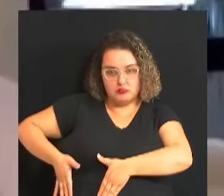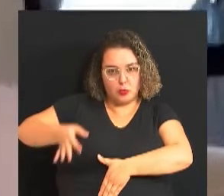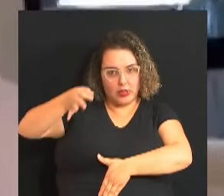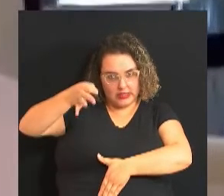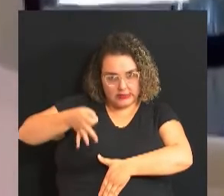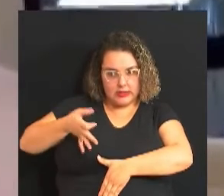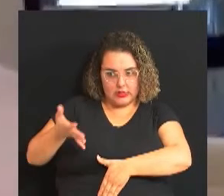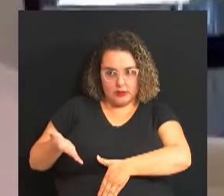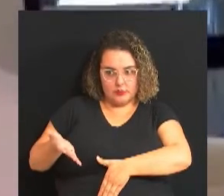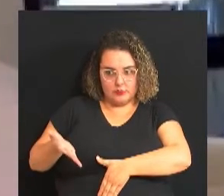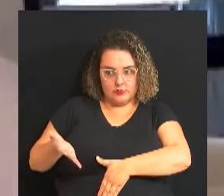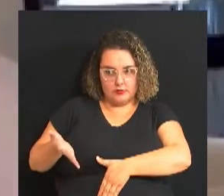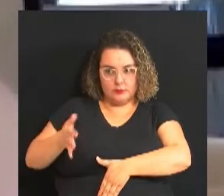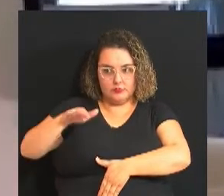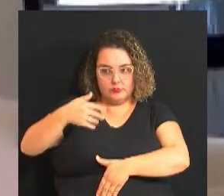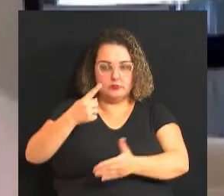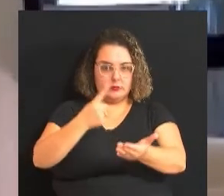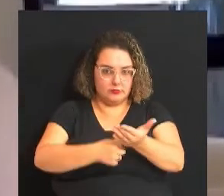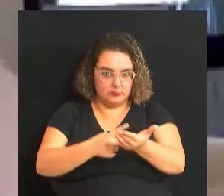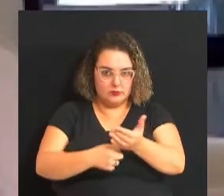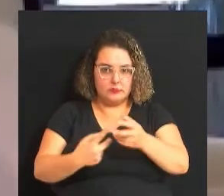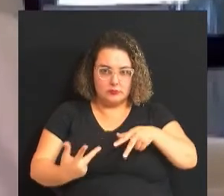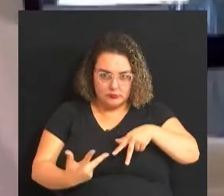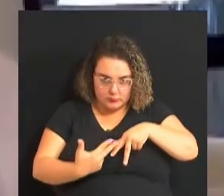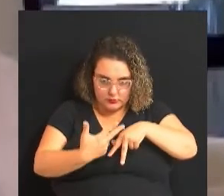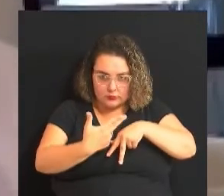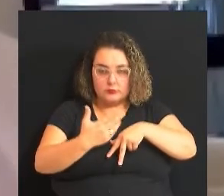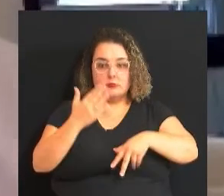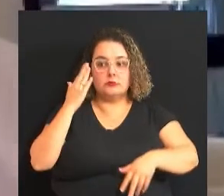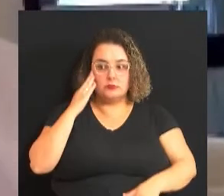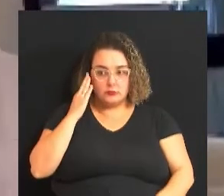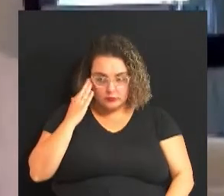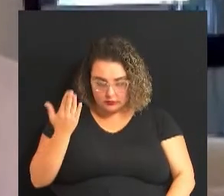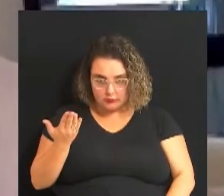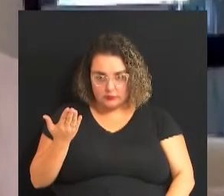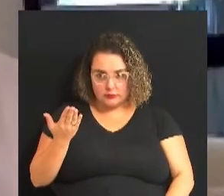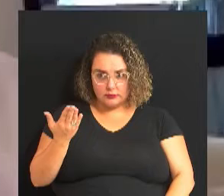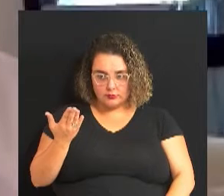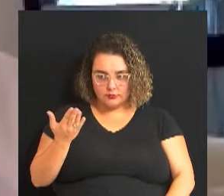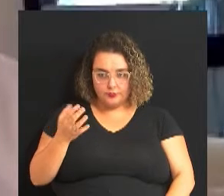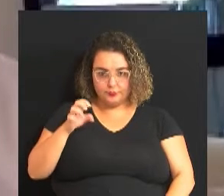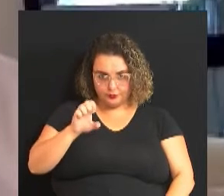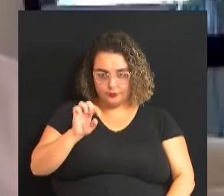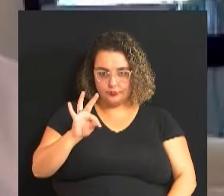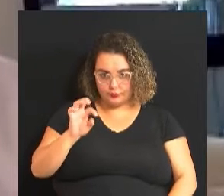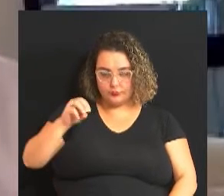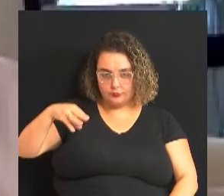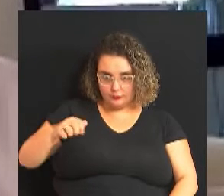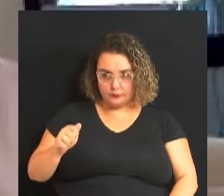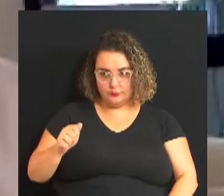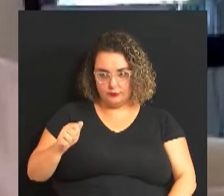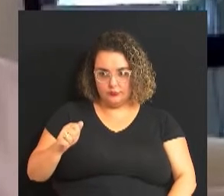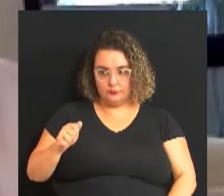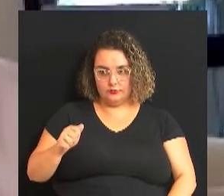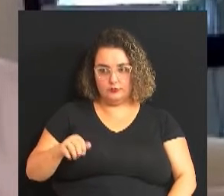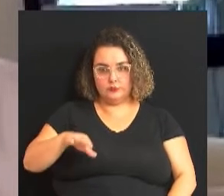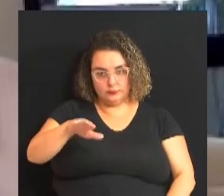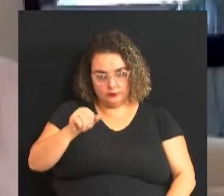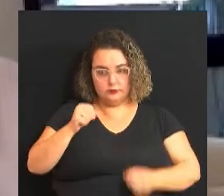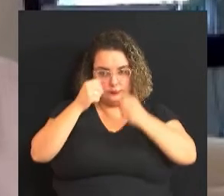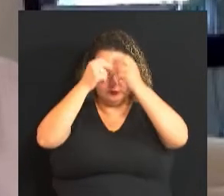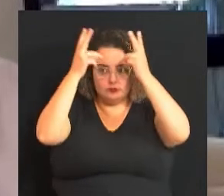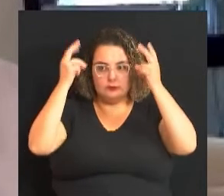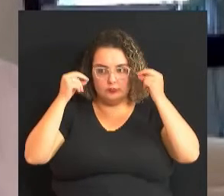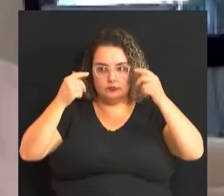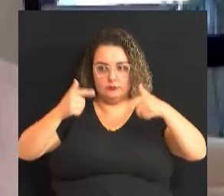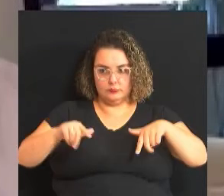normalmente quando você marca uma cirurgia, que você sabe que você vai ter que fazer um estômago, Você chama a enfermeira do lugar onde você está,